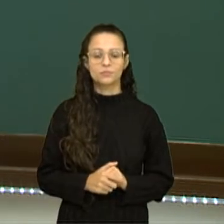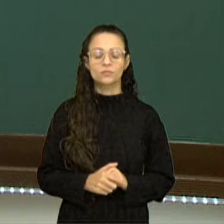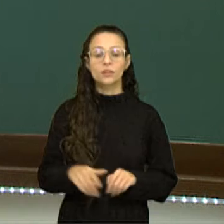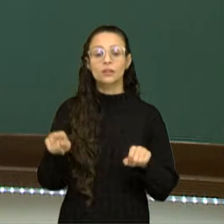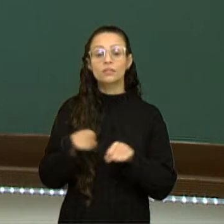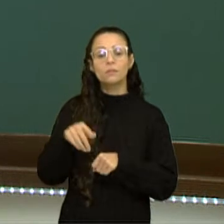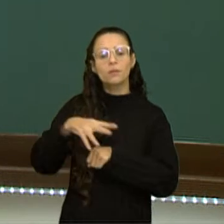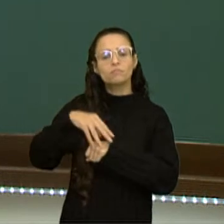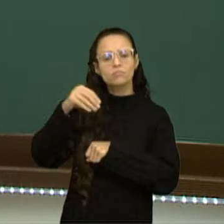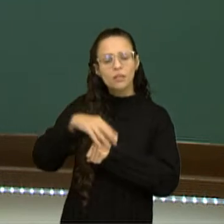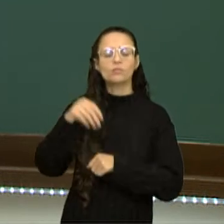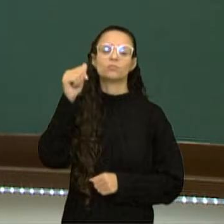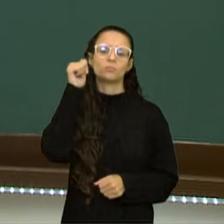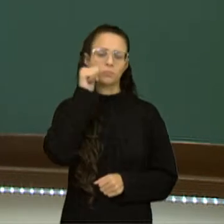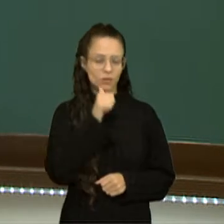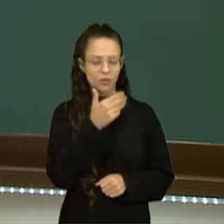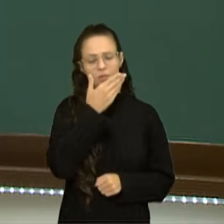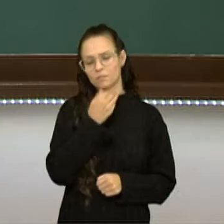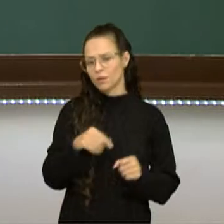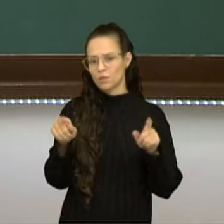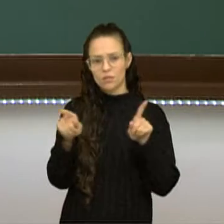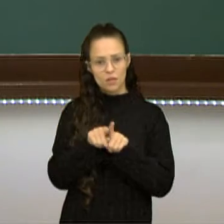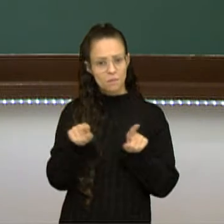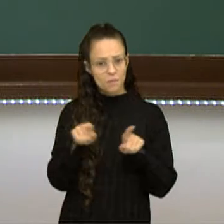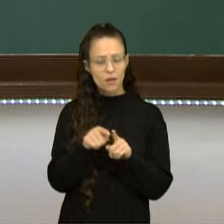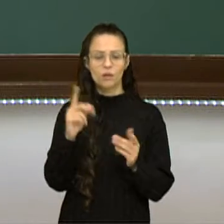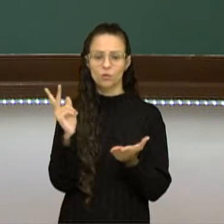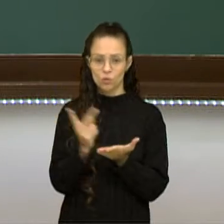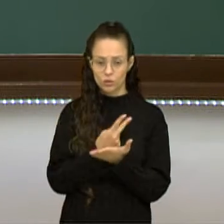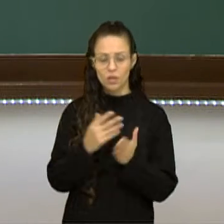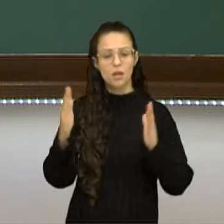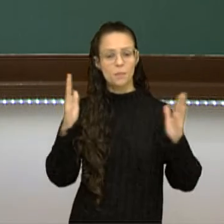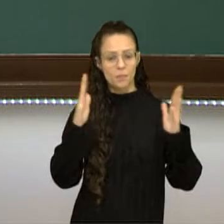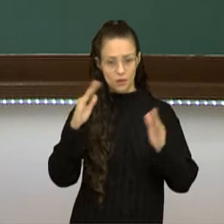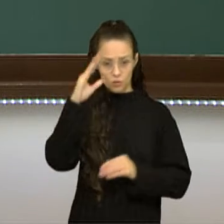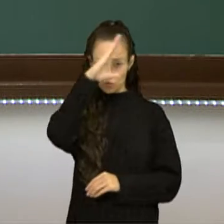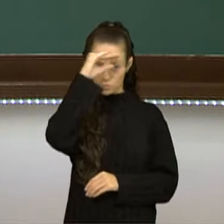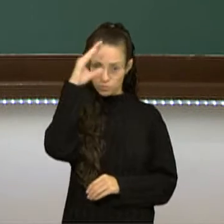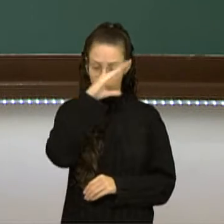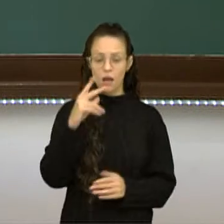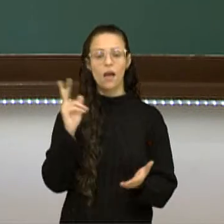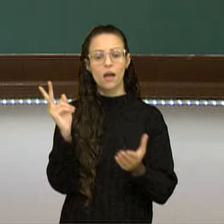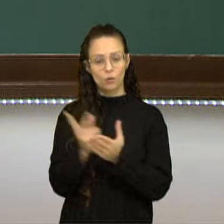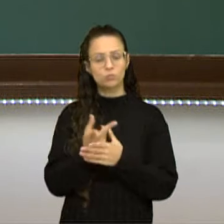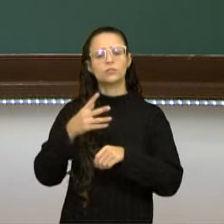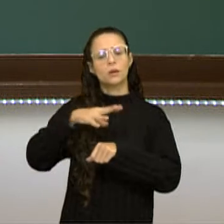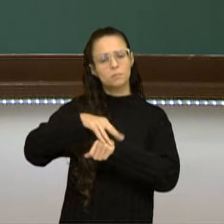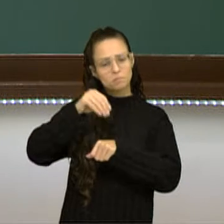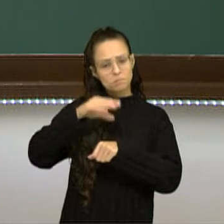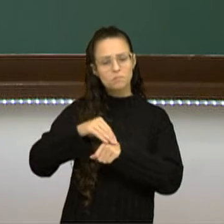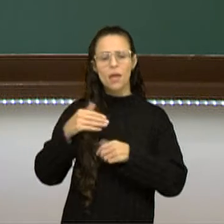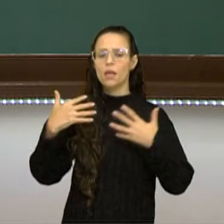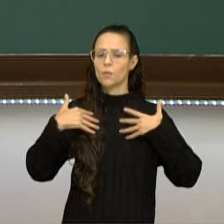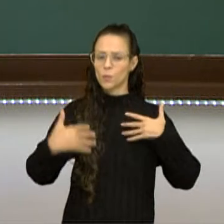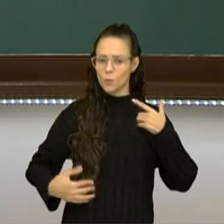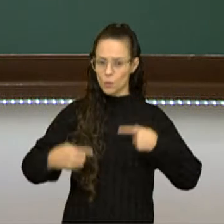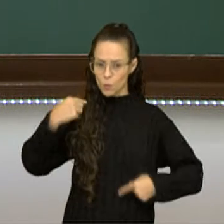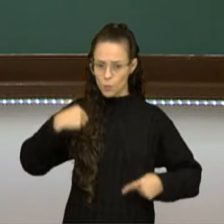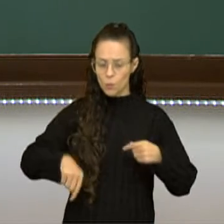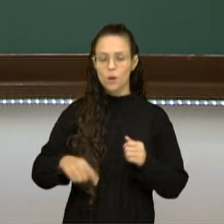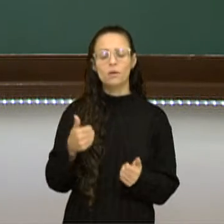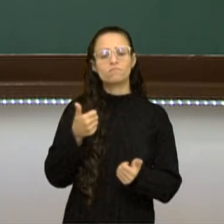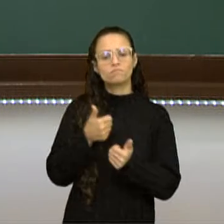Pelos, tanto nos meninos quanto nas meninas, durante a puberdade nascem pelos em regiões próximas